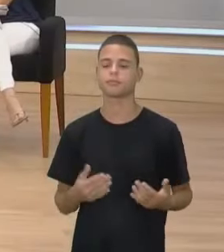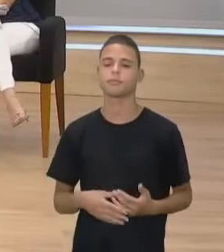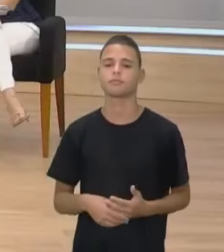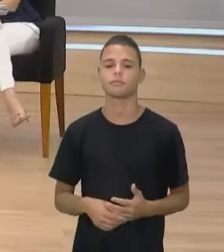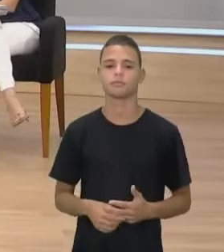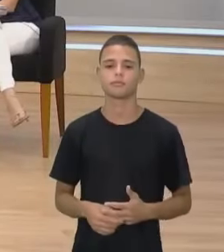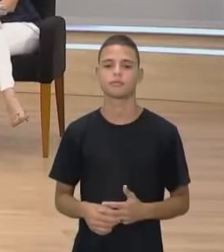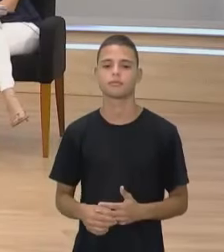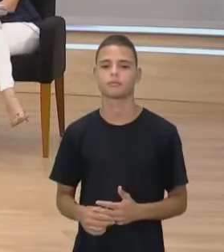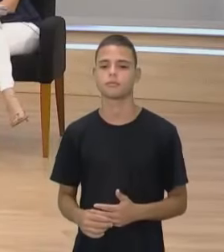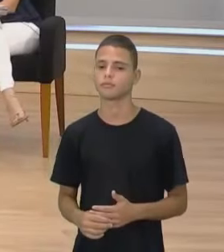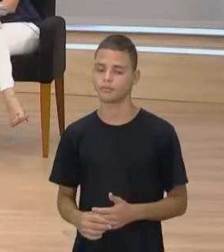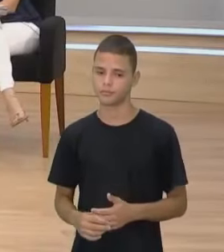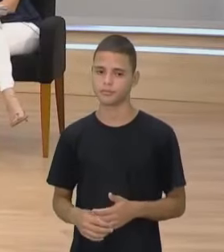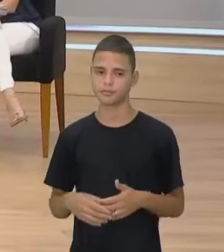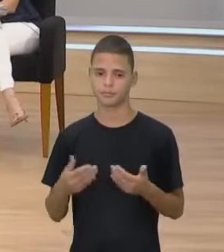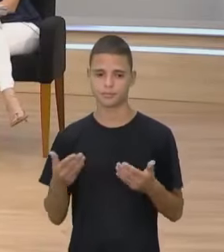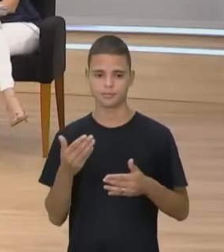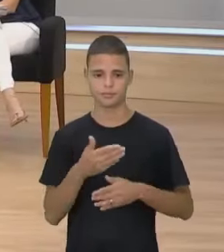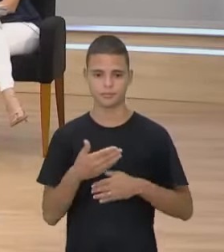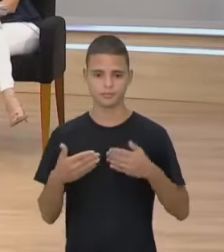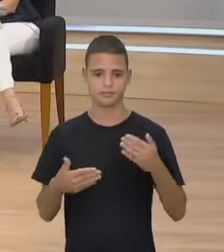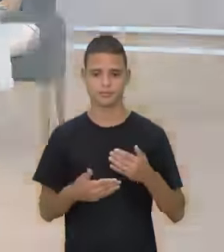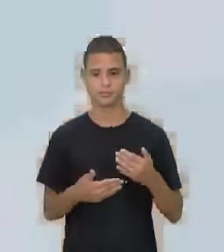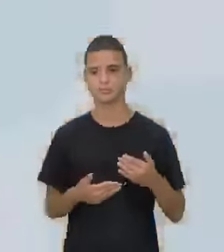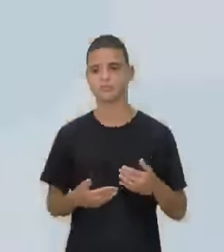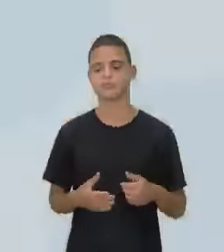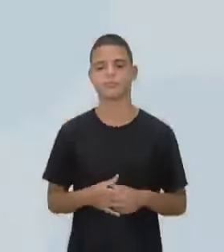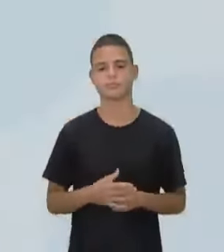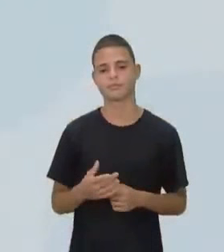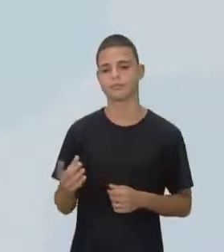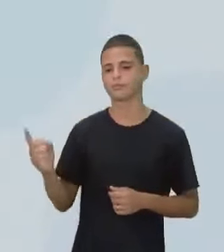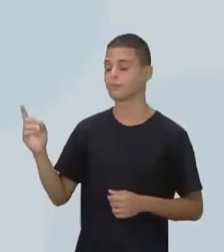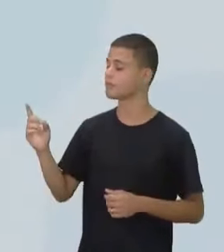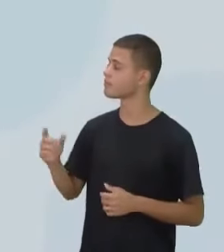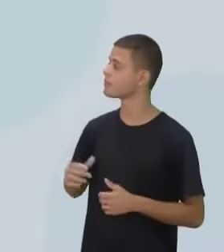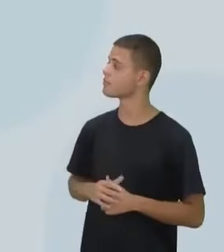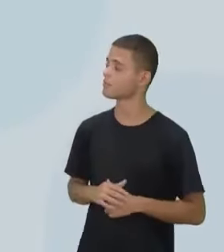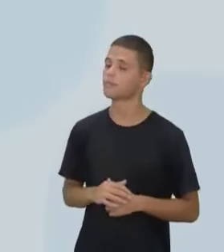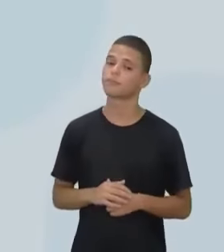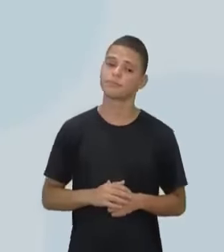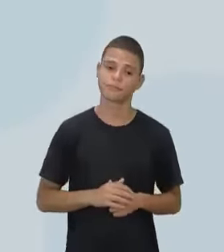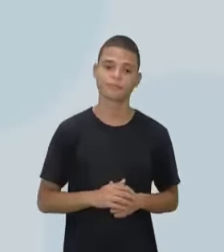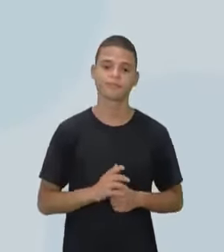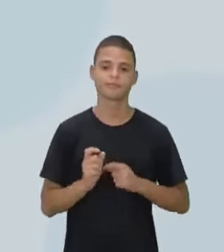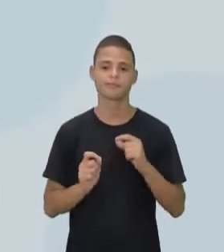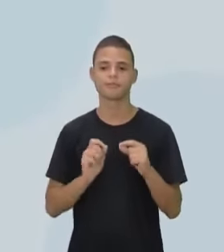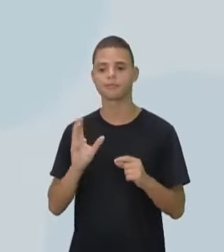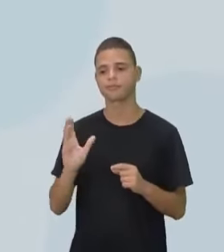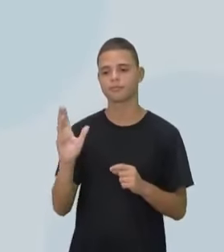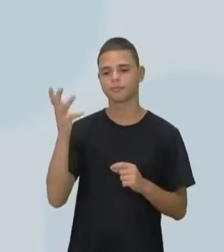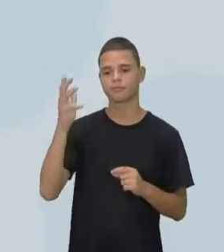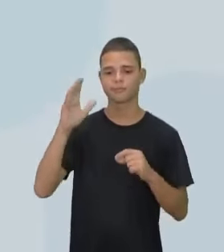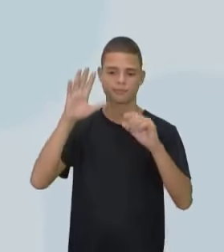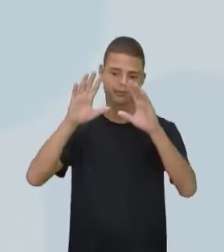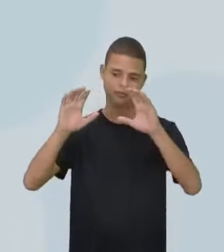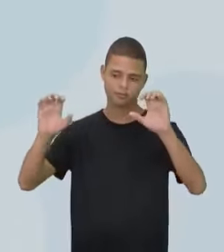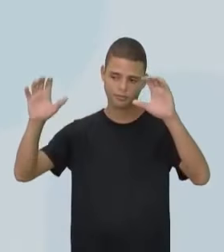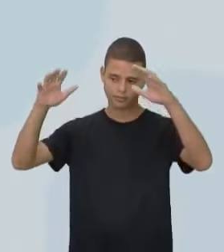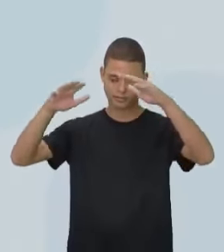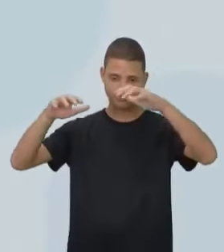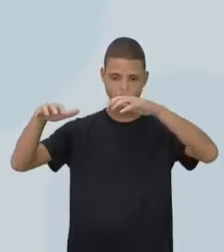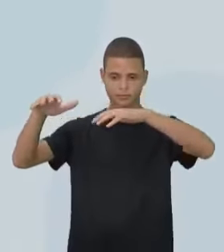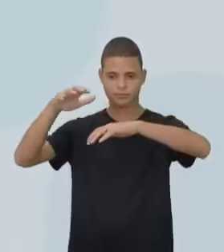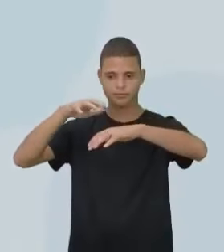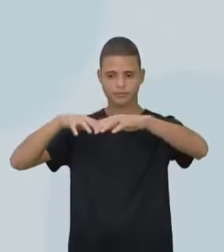disso. Então, voltando para o slide. Então, quando a gente fala dos fenômenos meteorológicos, né, que podem causar desastres,